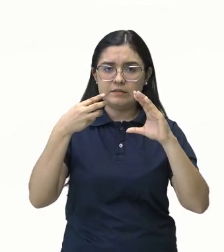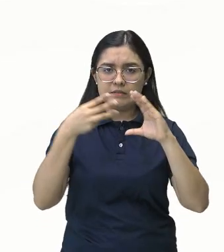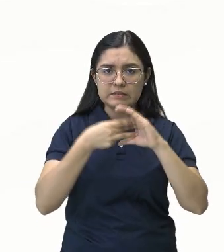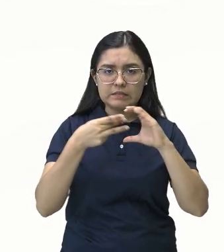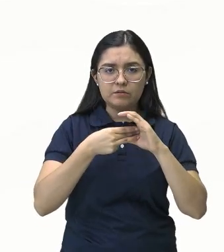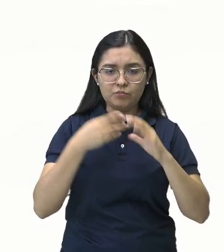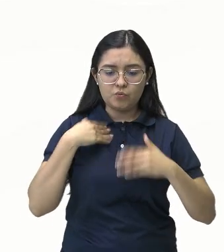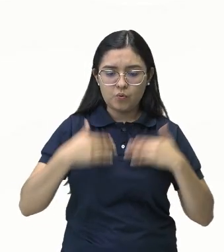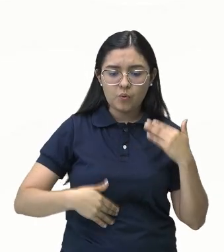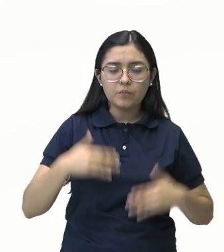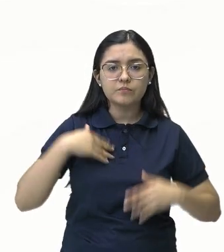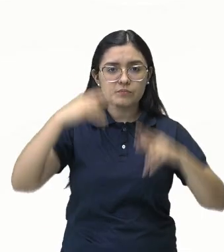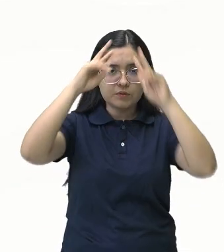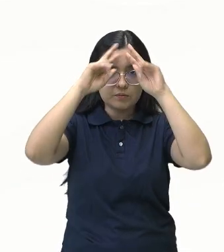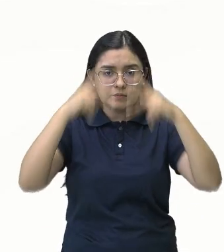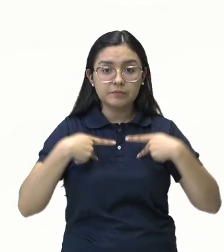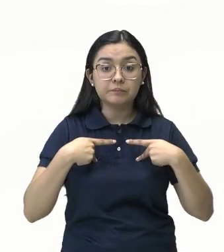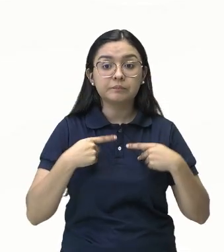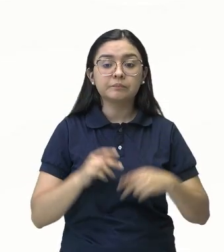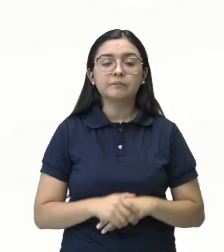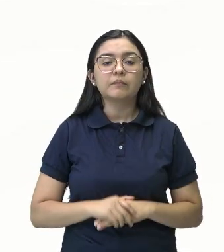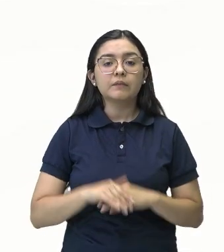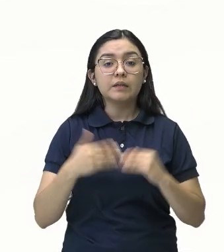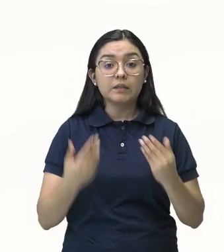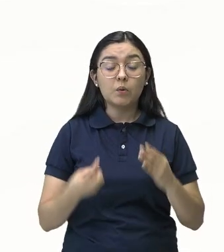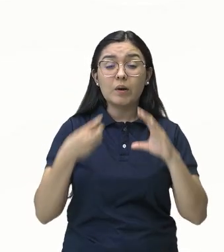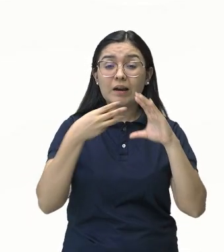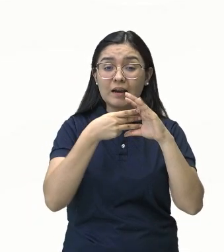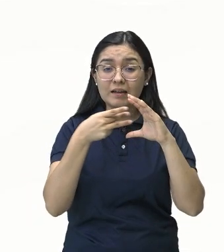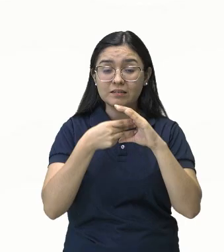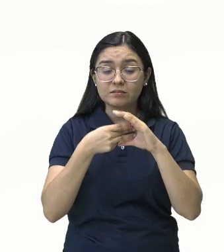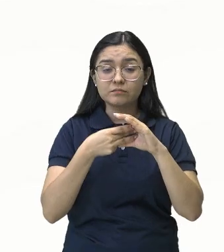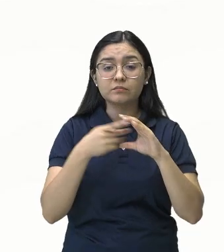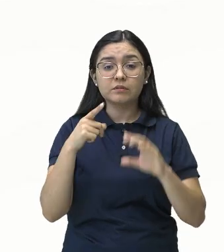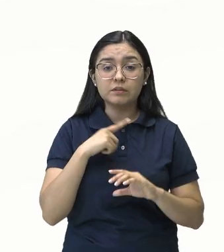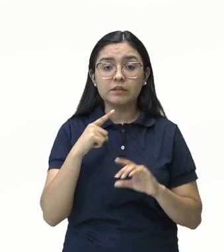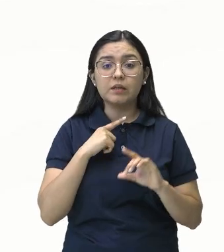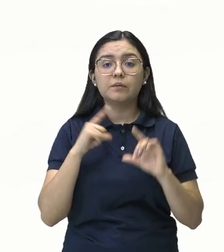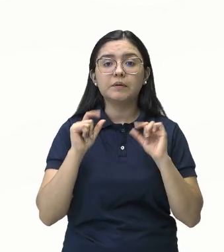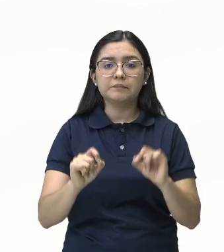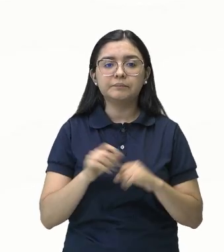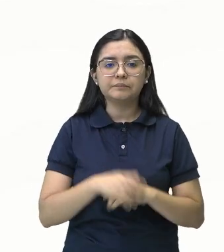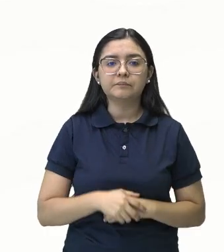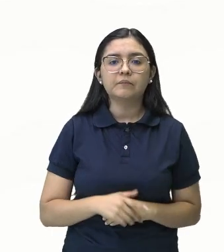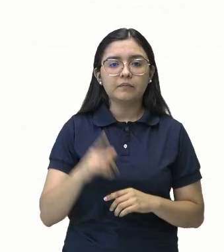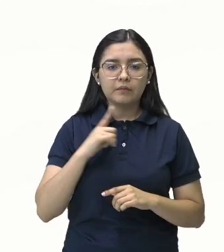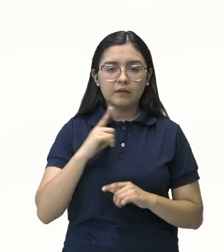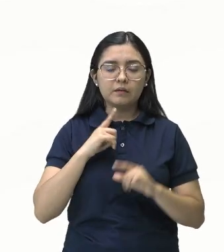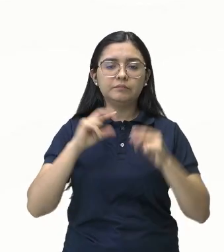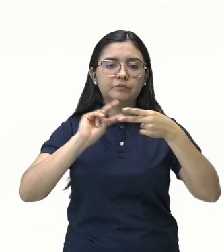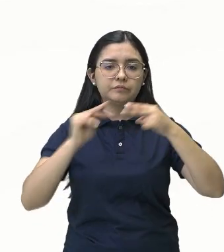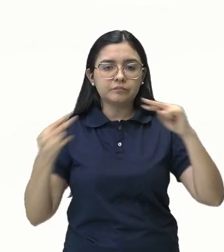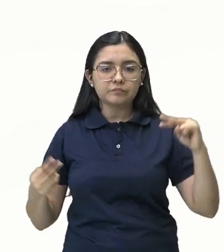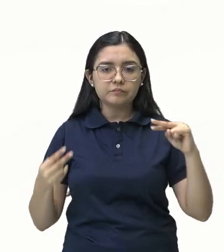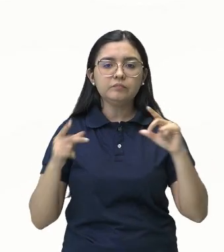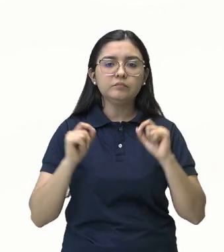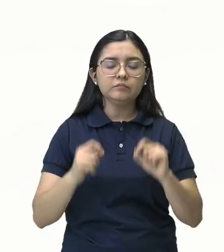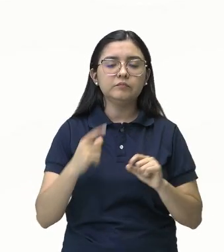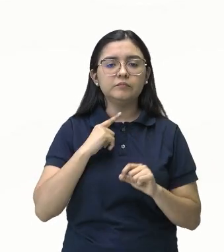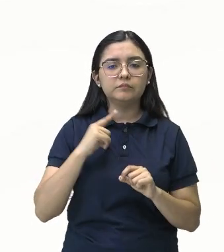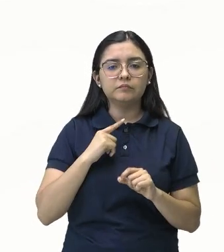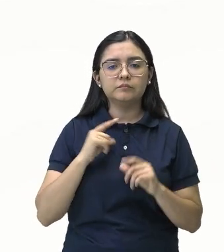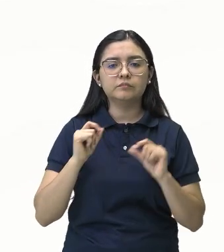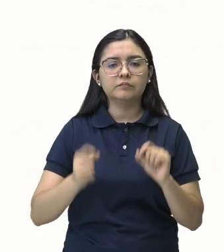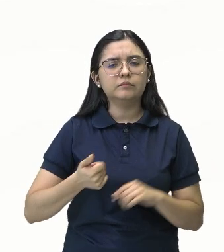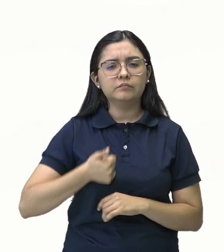de células. Então, cada célula do seu corpo vai conter o mesmo material que estava contido